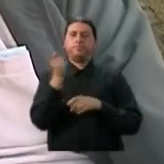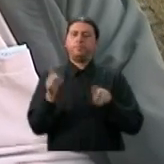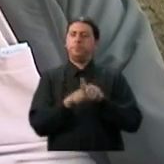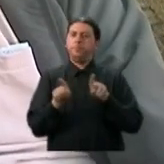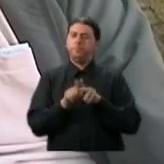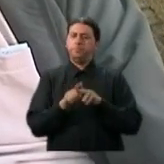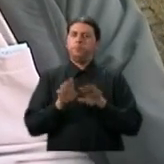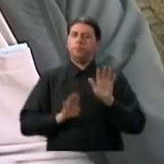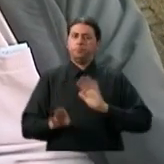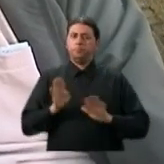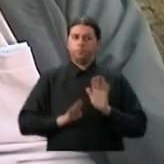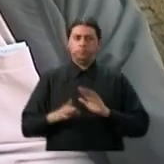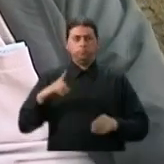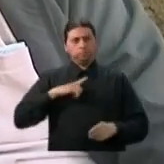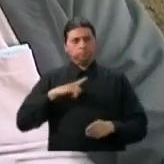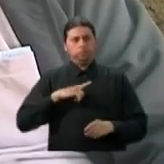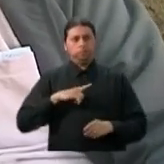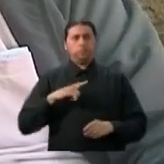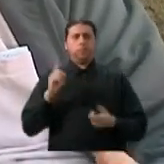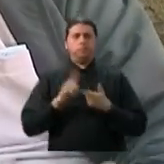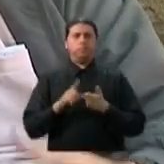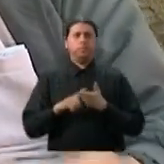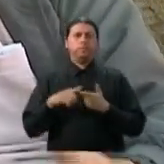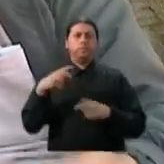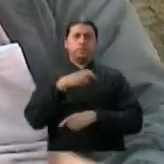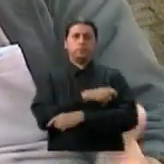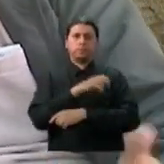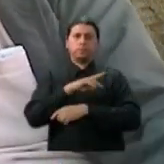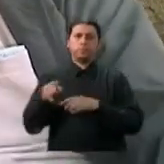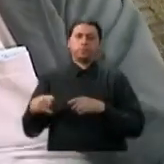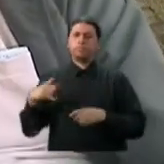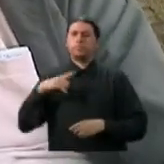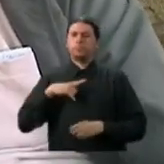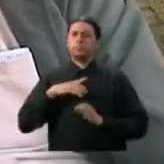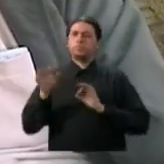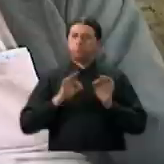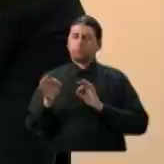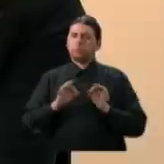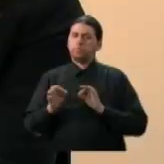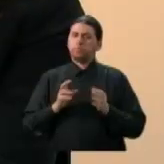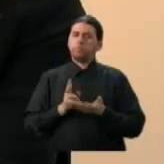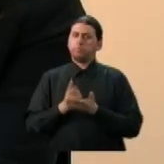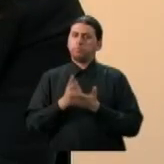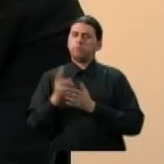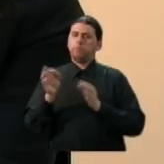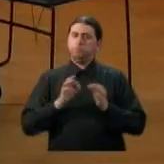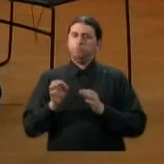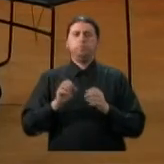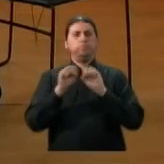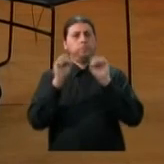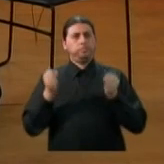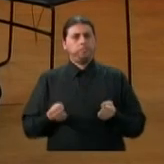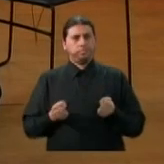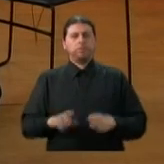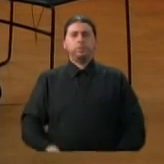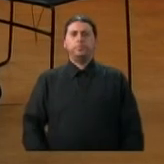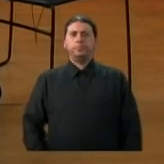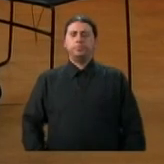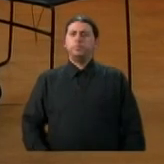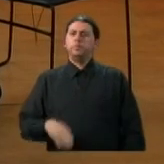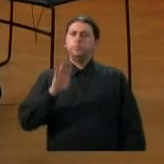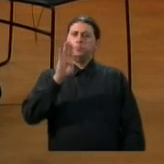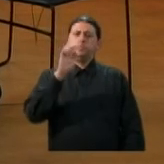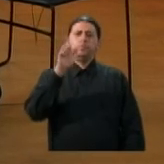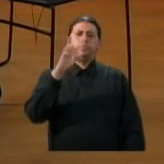menos. Porque as vacinações foram sendo feitas de forma sistemática. Monsignara, tu citaste a BCG, né?